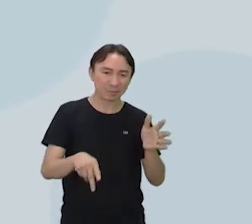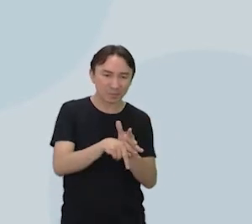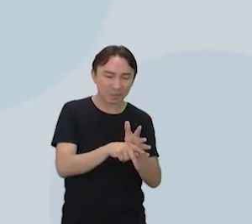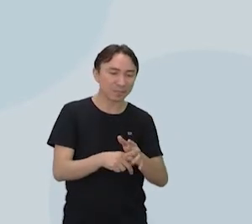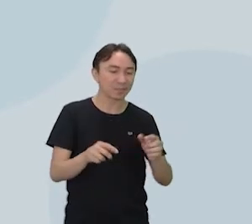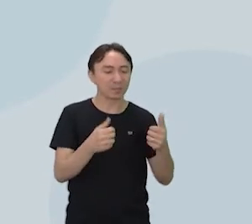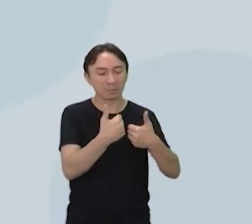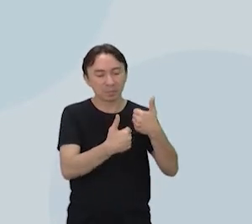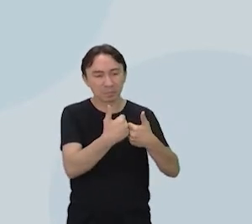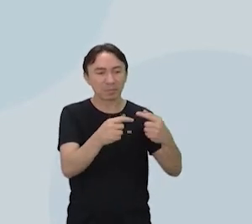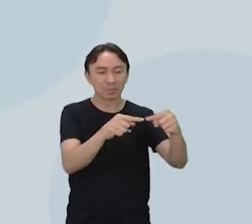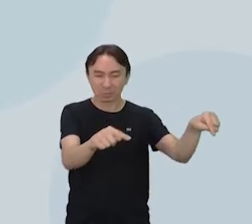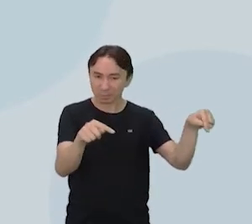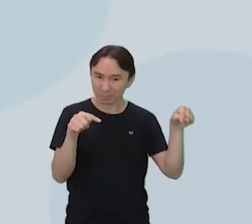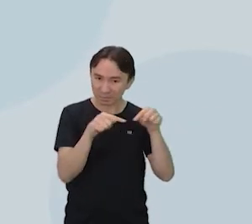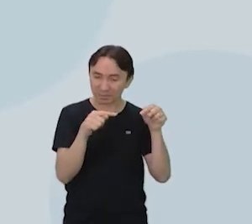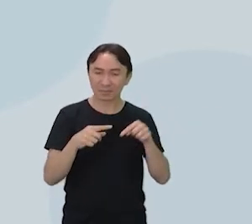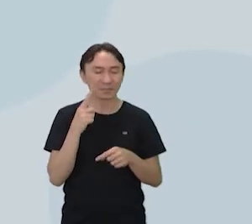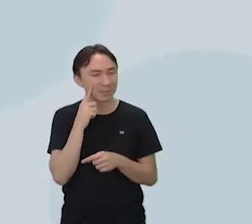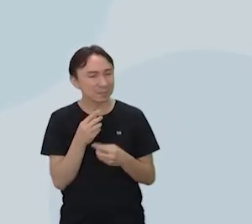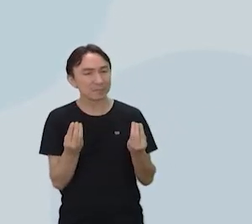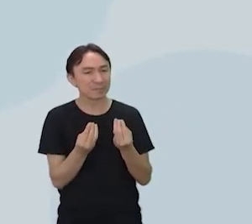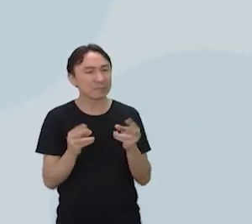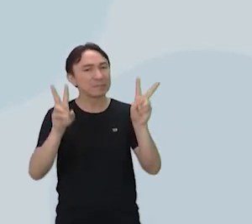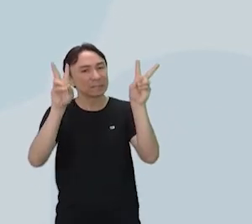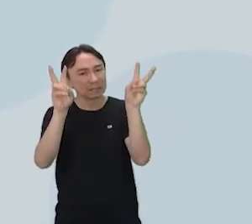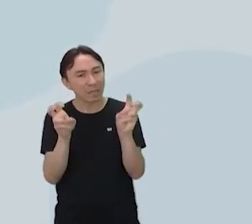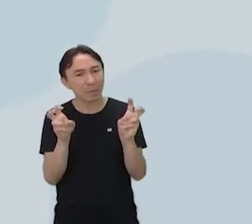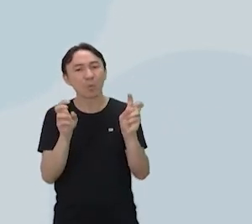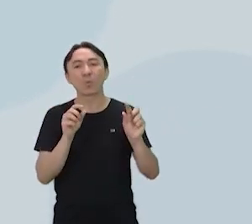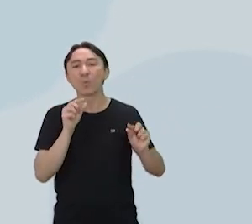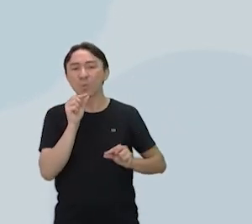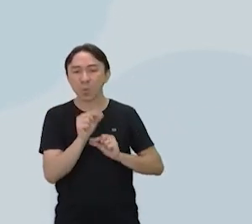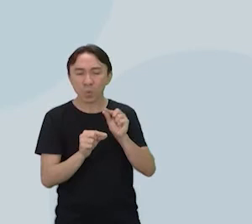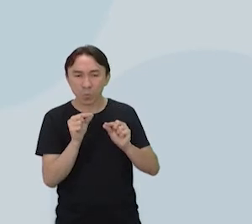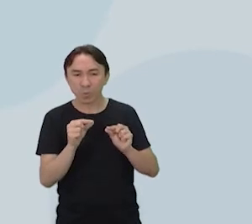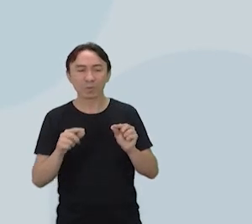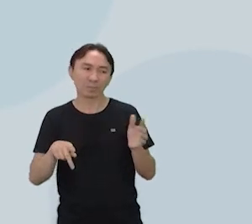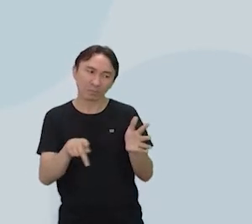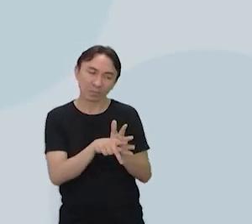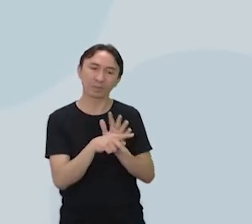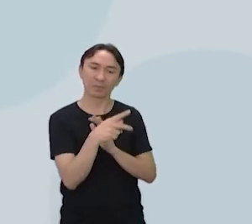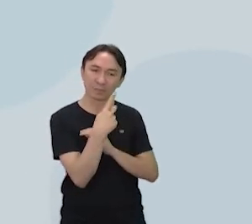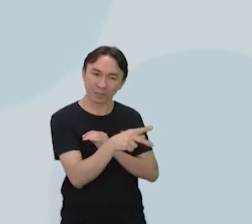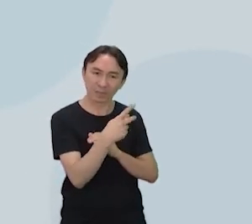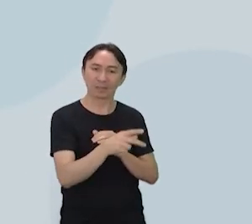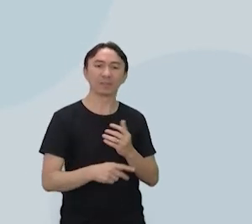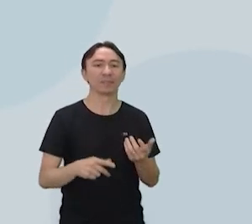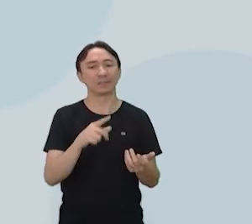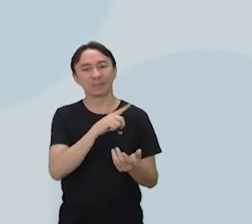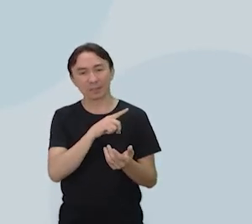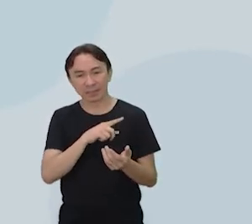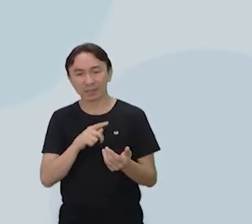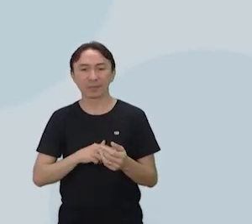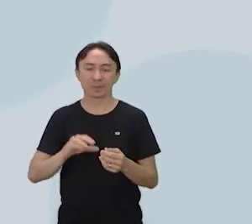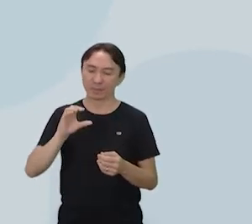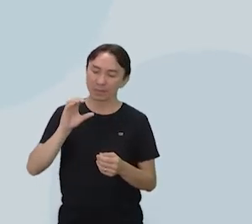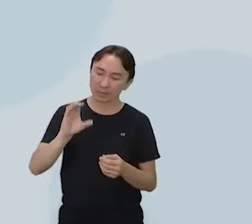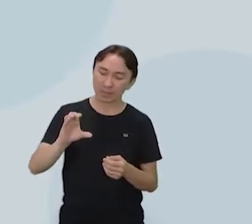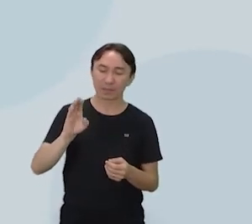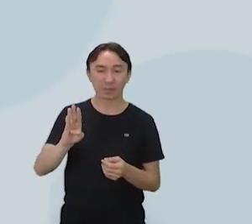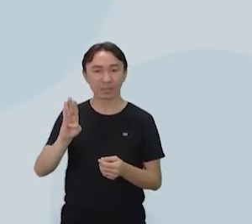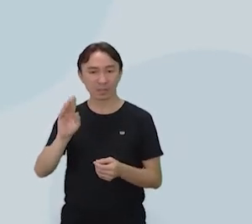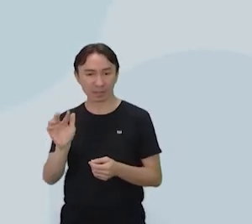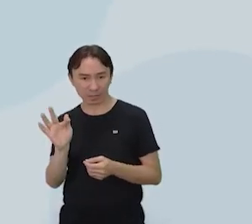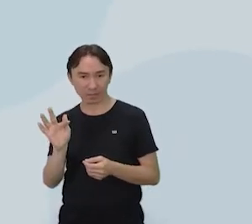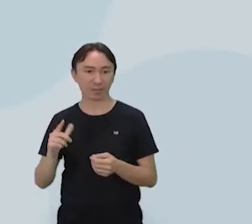futsal para conversar sobre temas pertinentes à modalidade, como a entrada da CBF na gerência